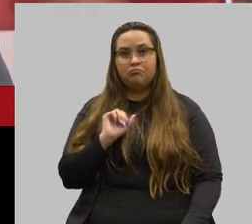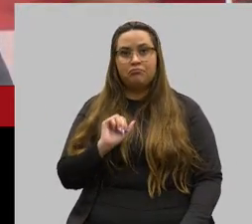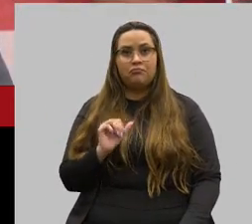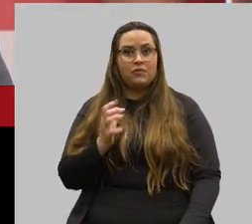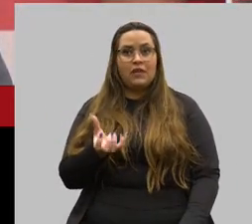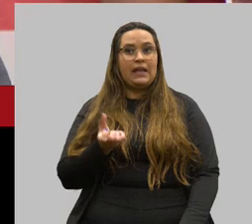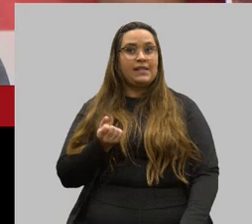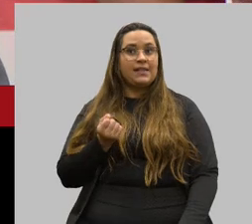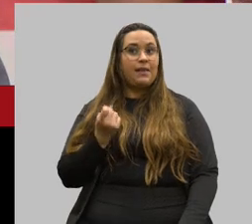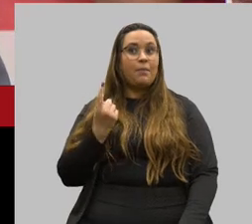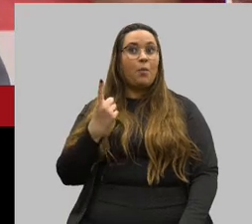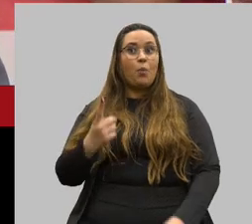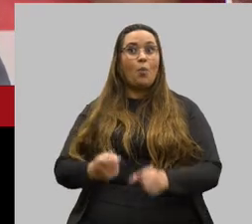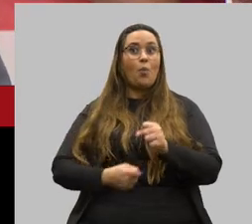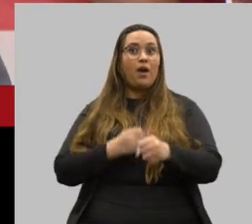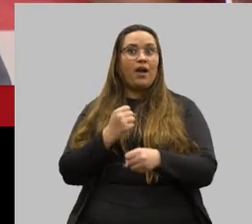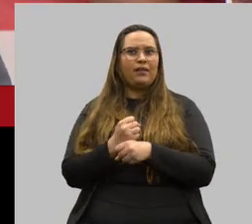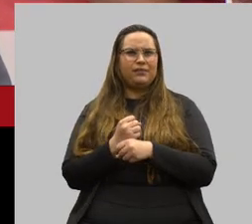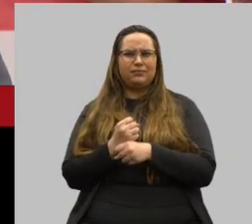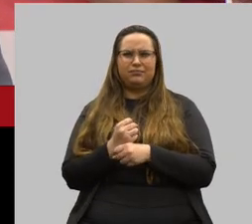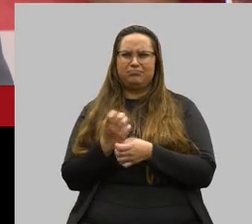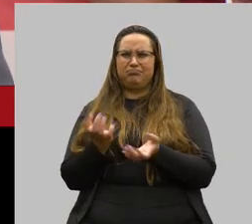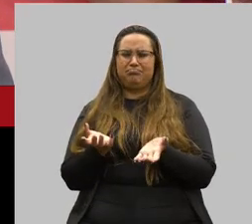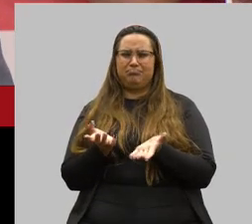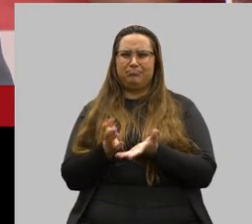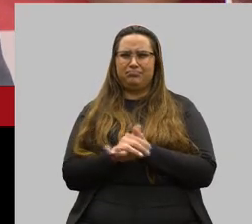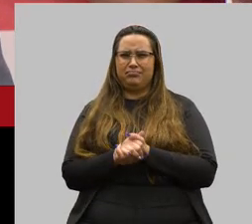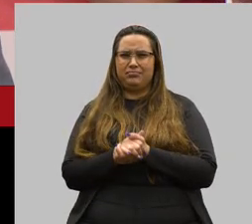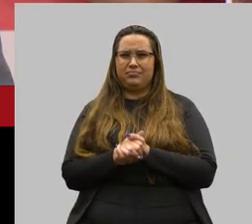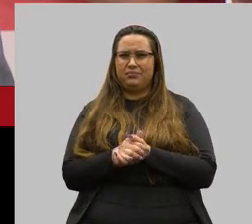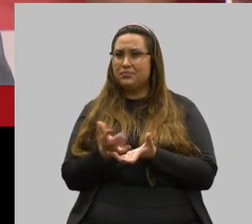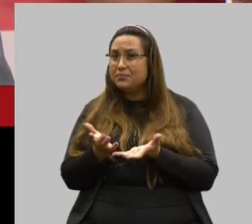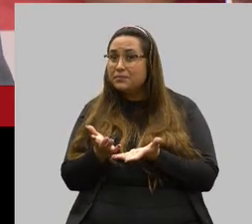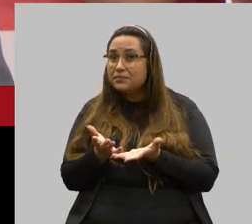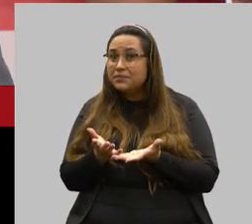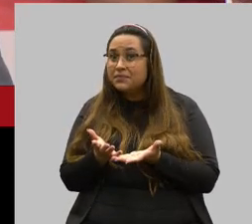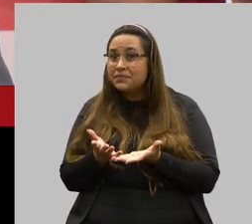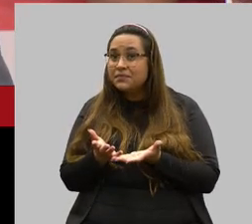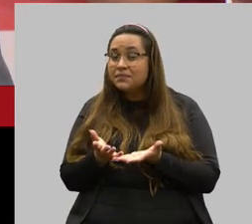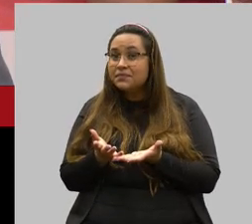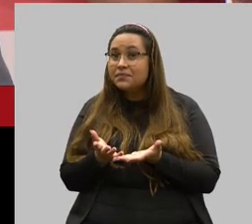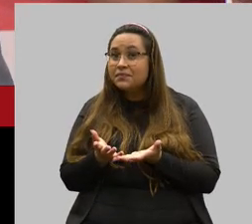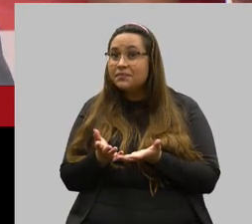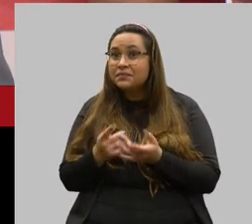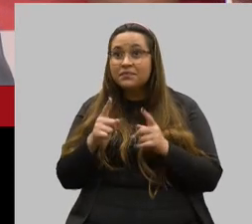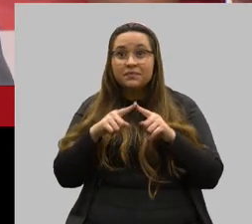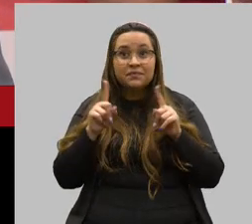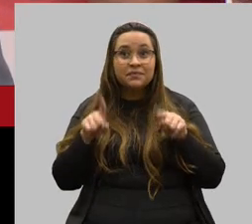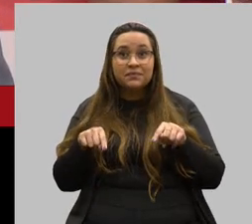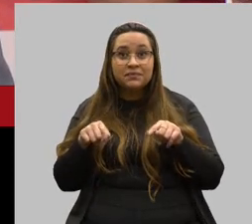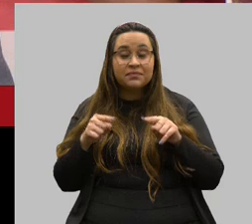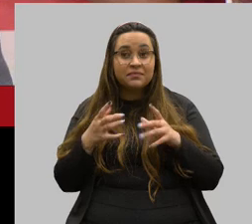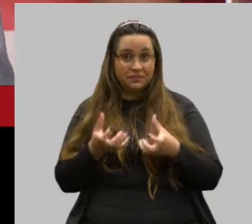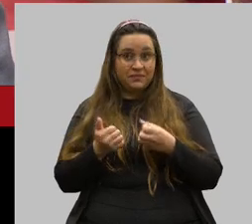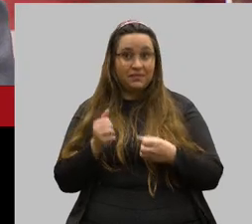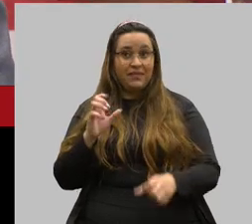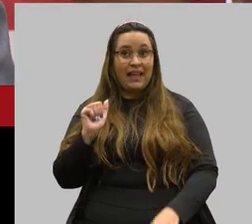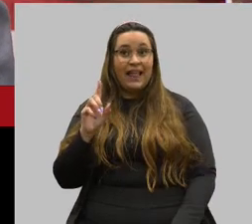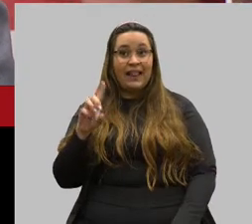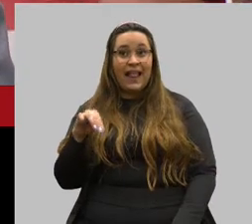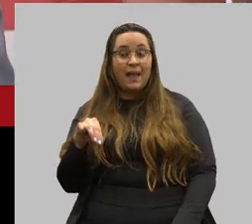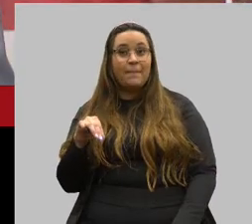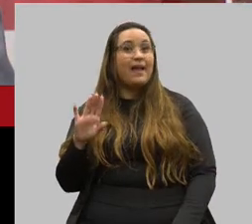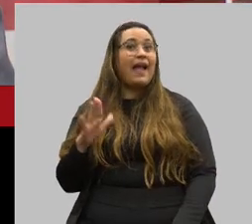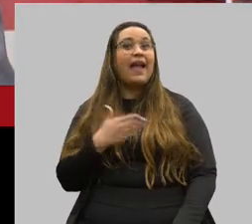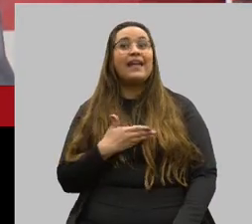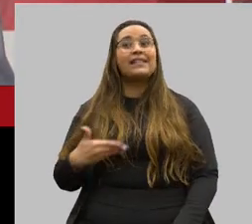ano depois não tem sentido o servidor faz dire ao recebimento do ade aí o estado só